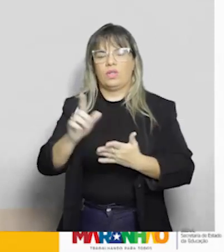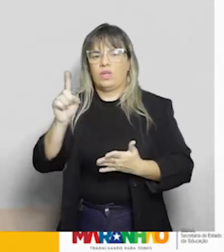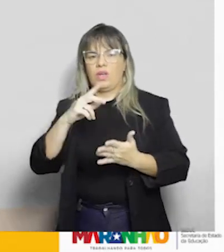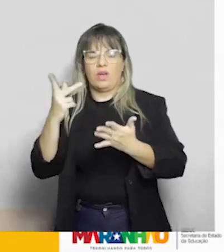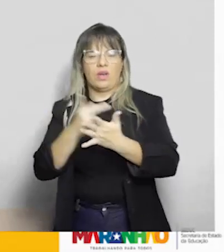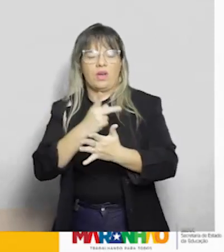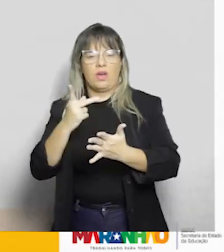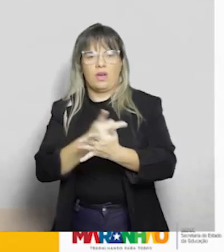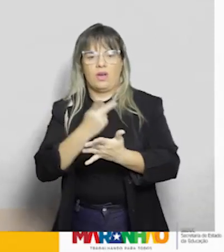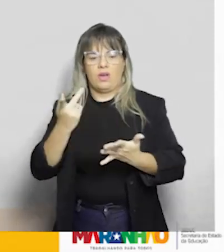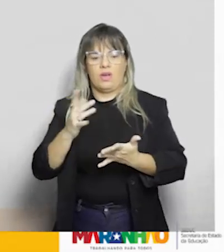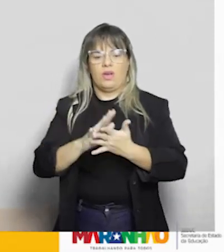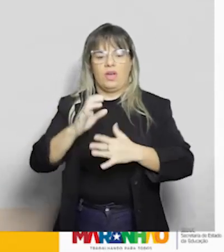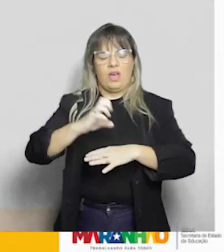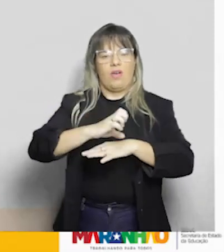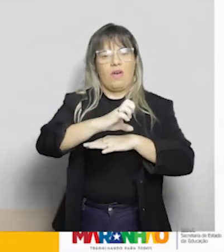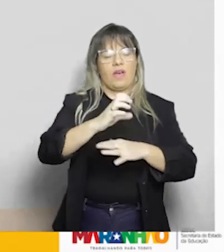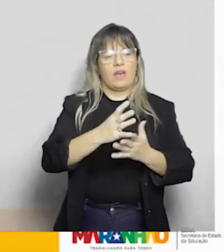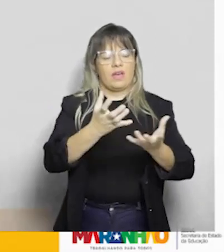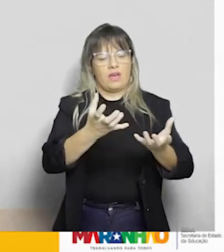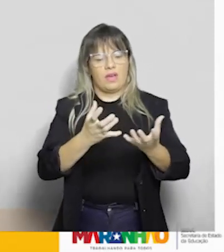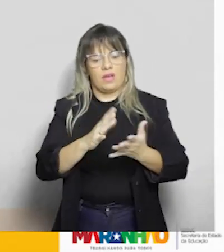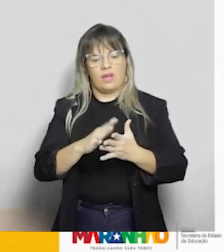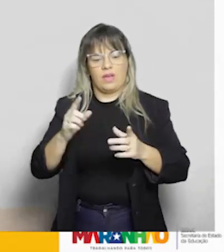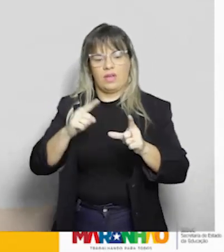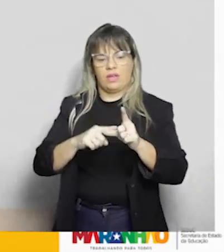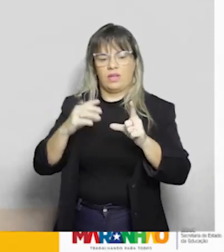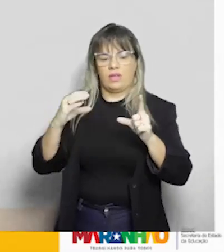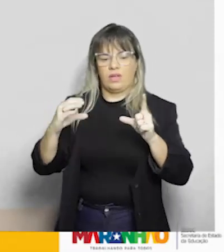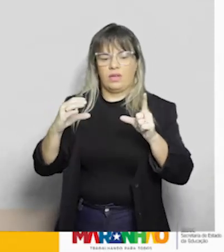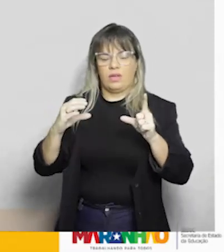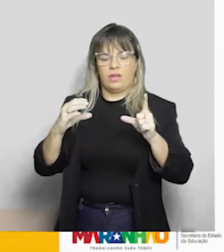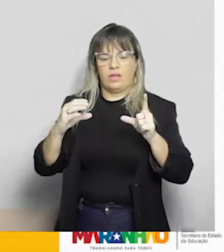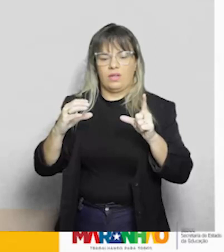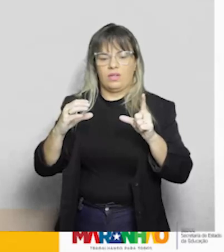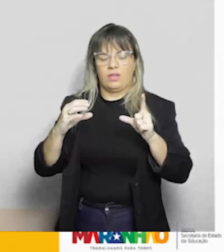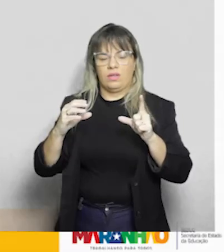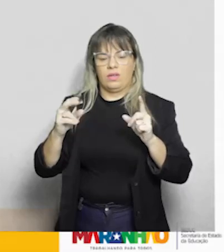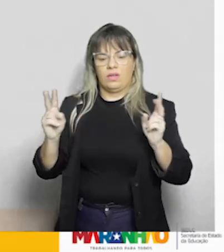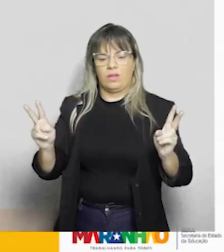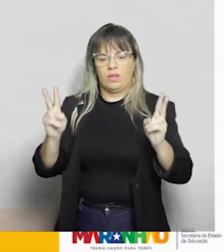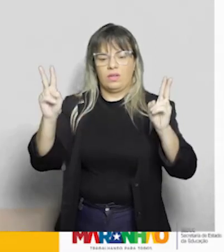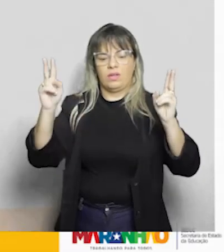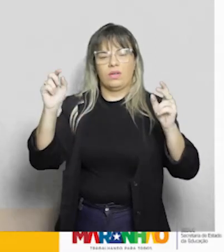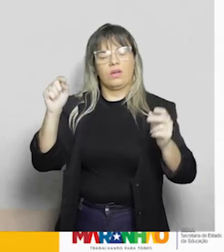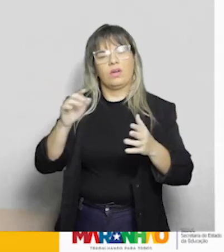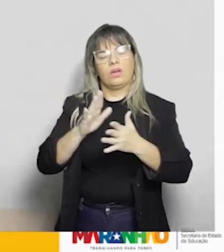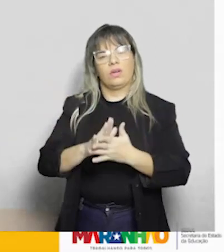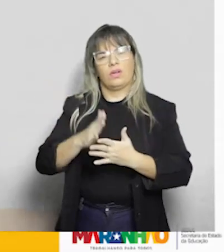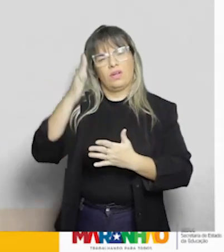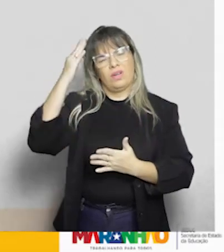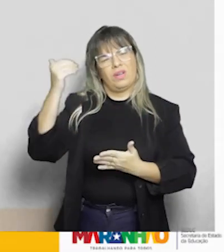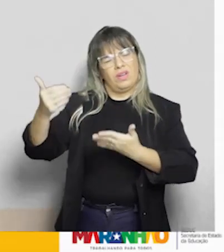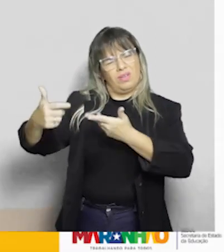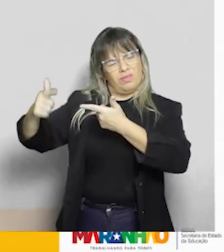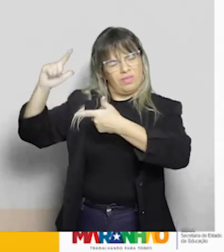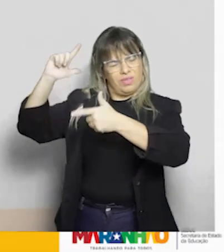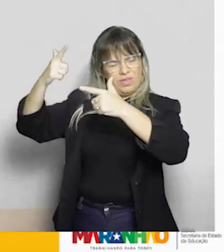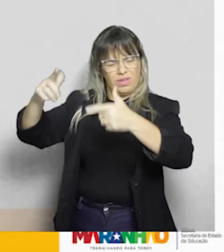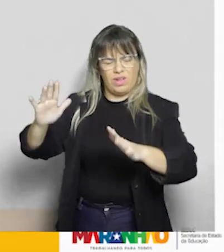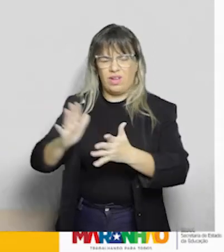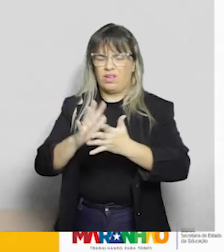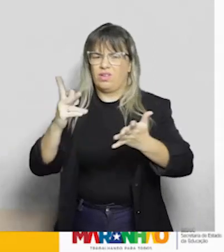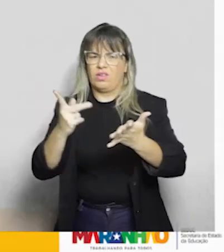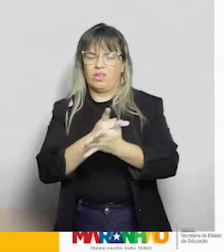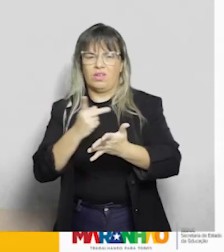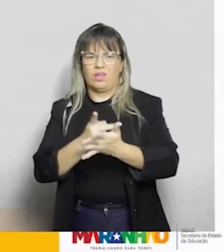intensificar o modelo exportador brasileiro. Errado. Letra C, valorização dos saberes tradicionais? Também é errado, né? A